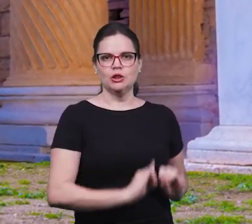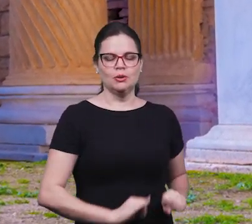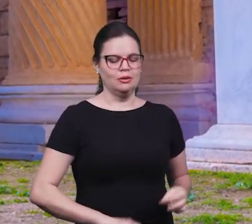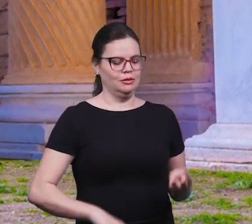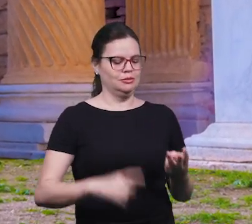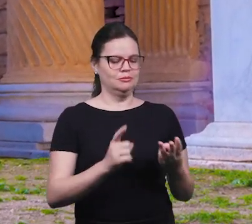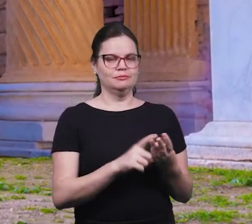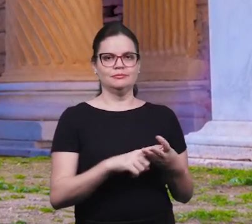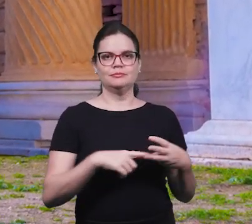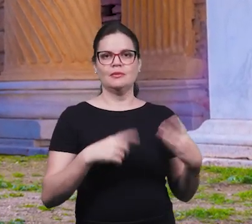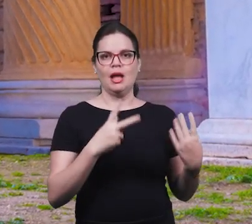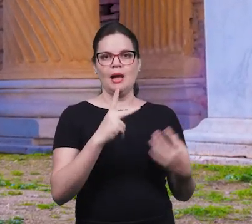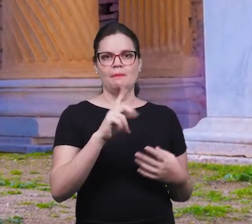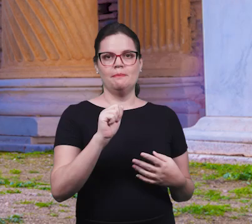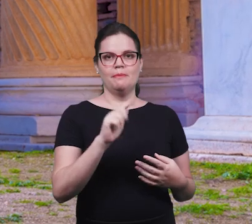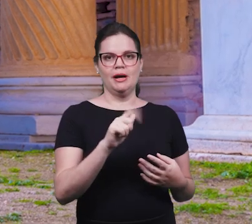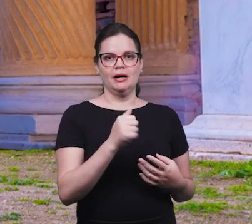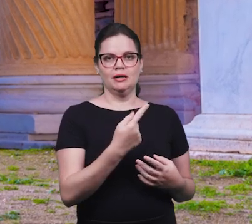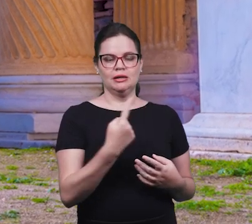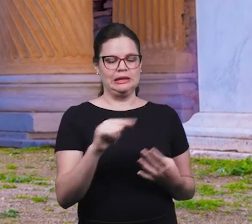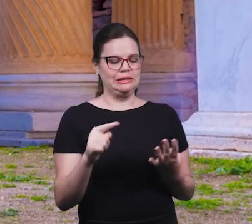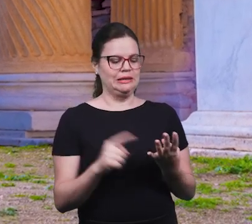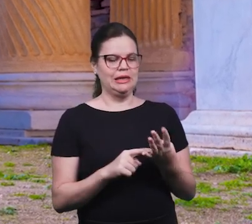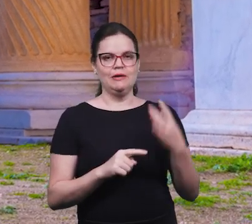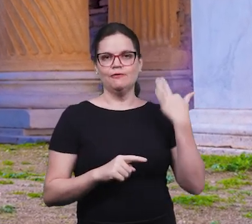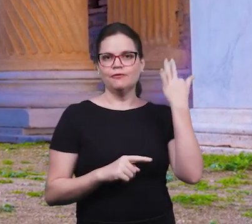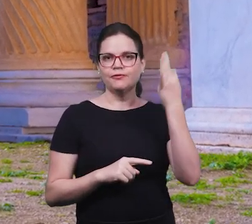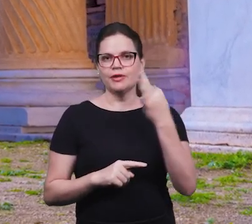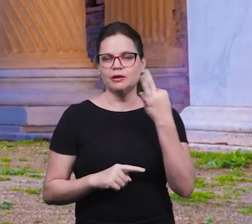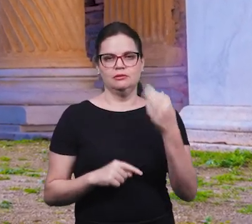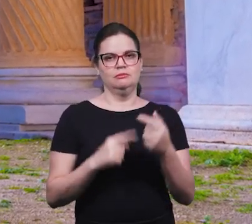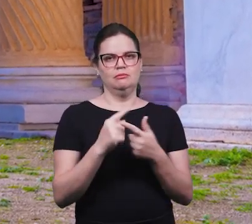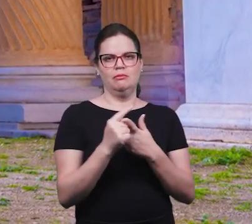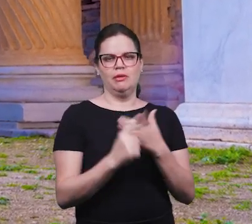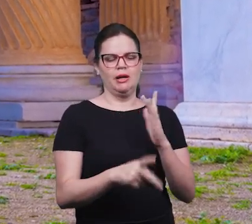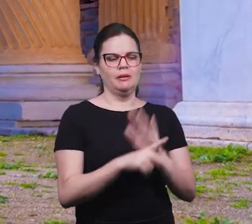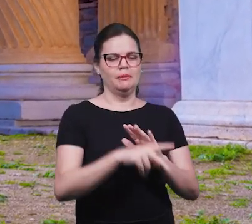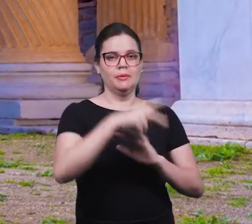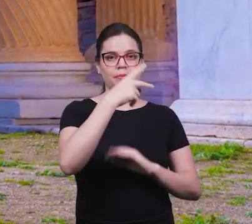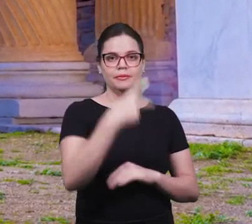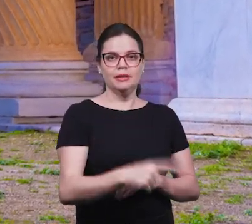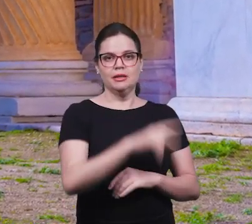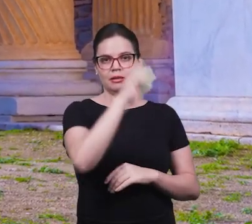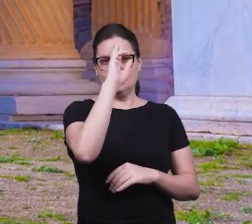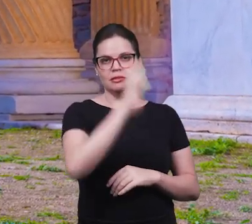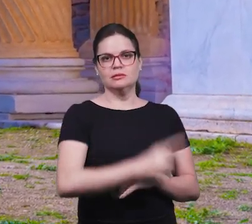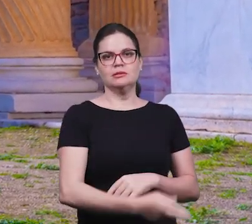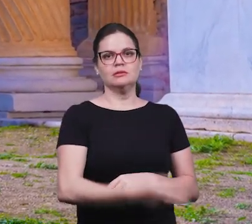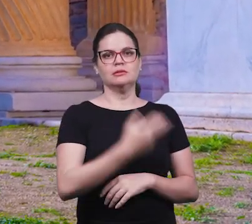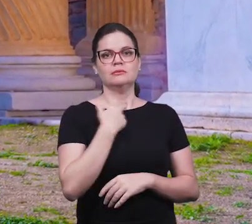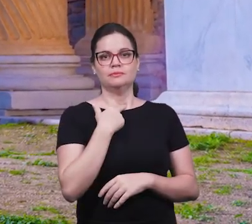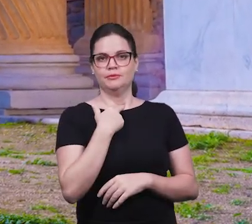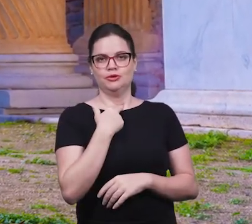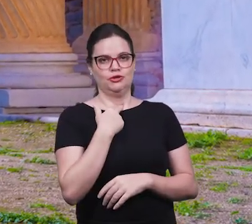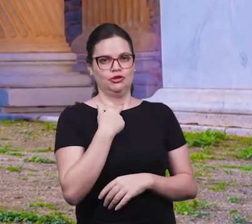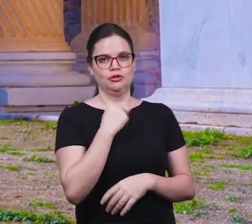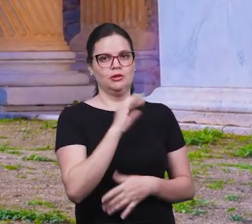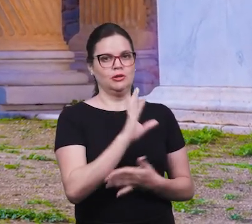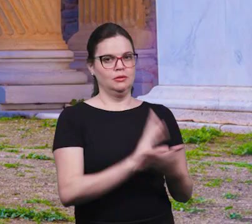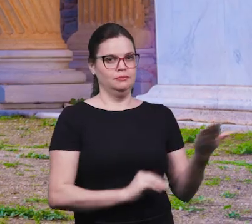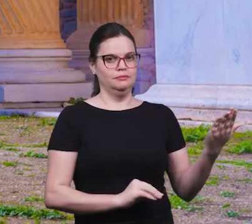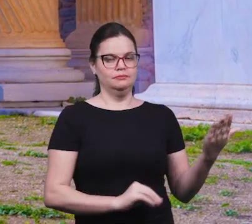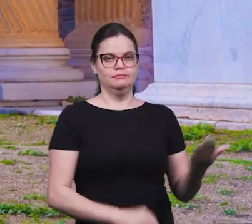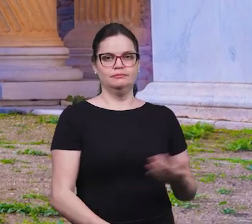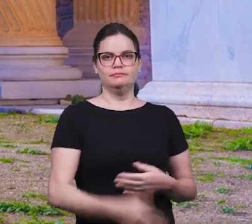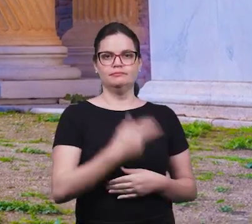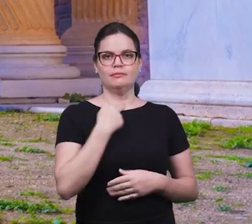como dos princípios filosóficos que eram da razão humana. Elas passaram a ser agora sob o